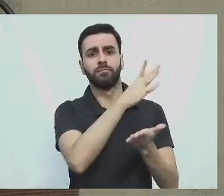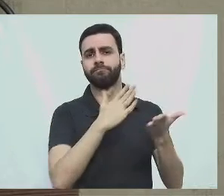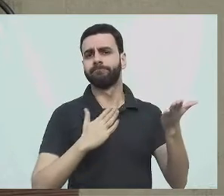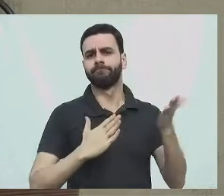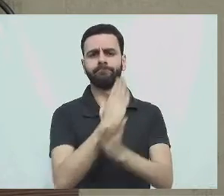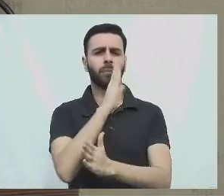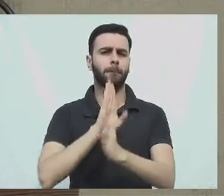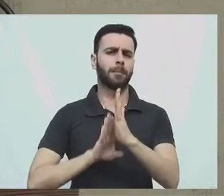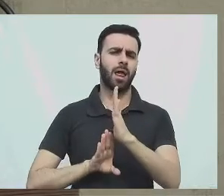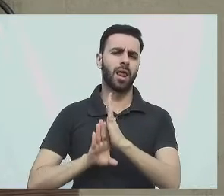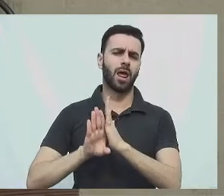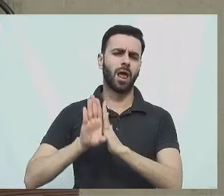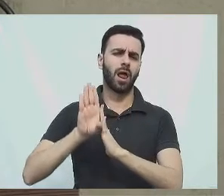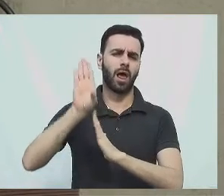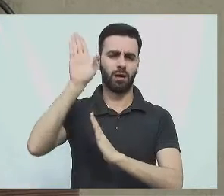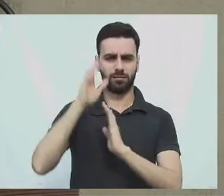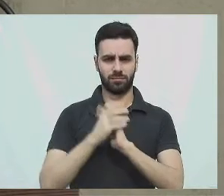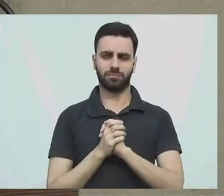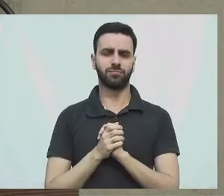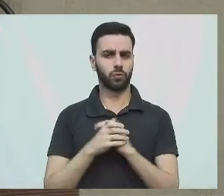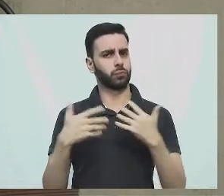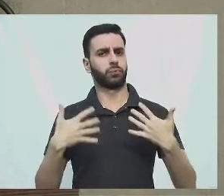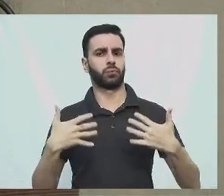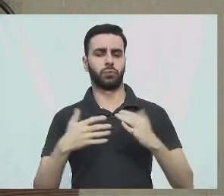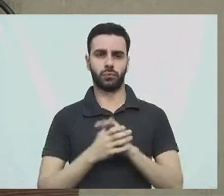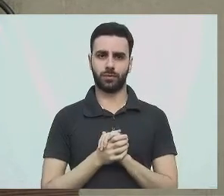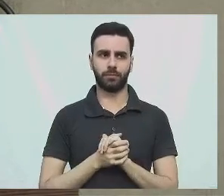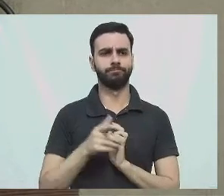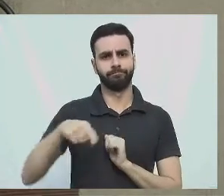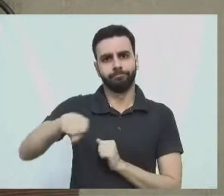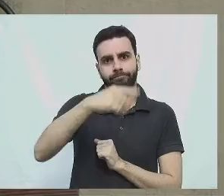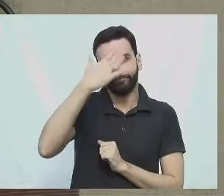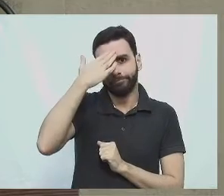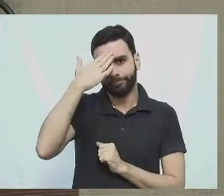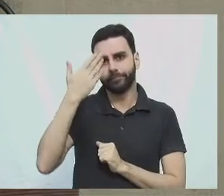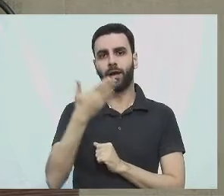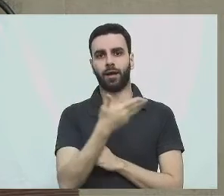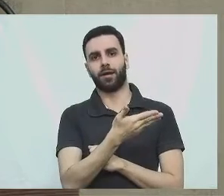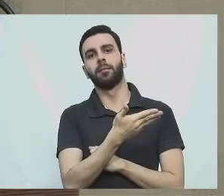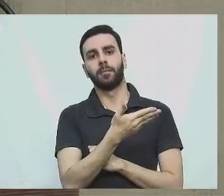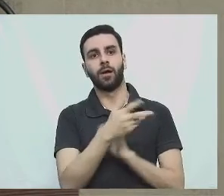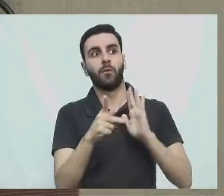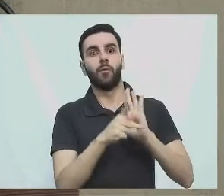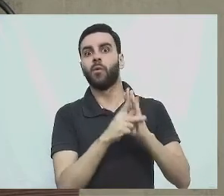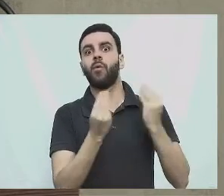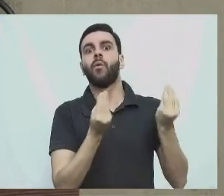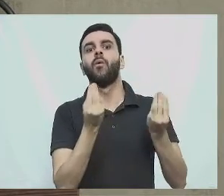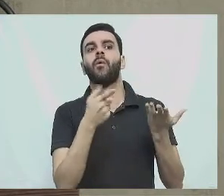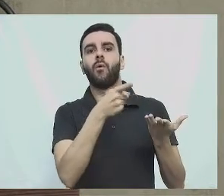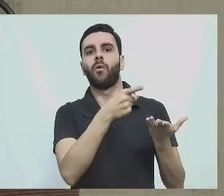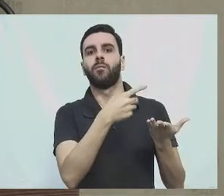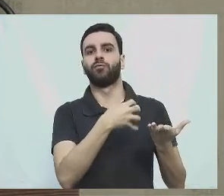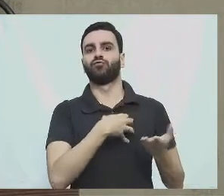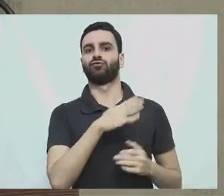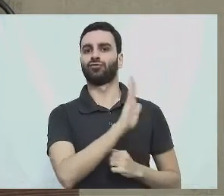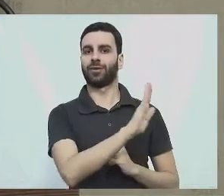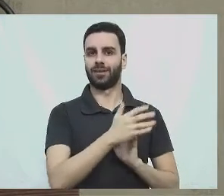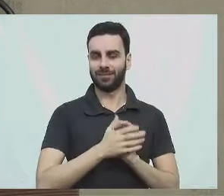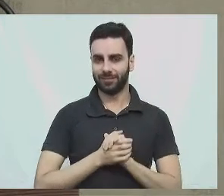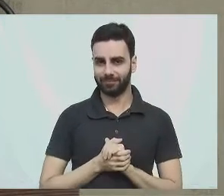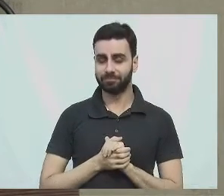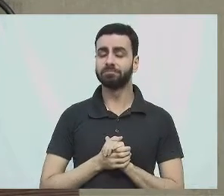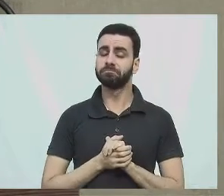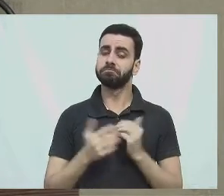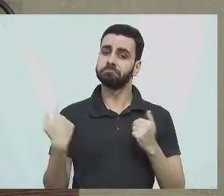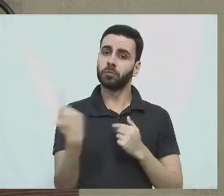show. Nós, acho que não é dúvida para ninguém a questão do nosso Raimundo Violeira. O que a gente